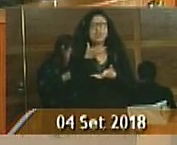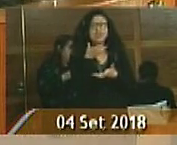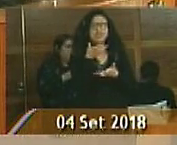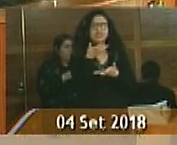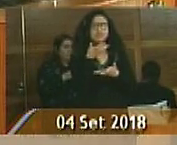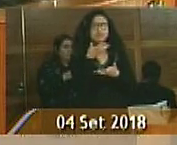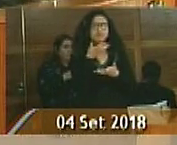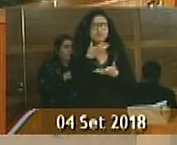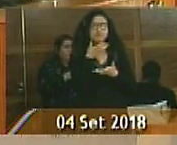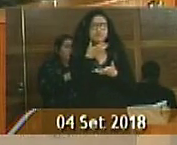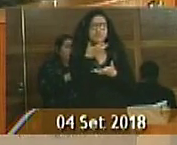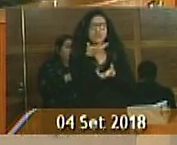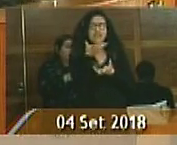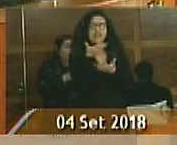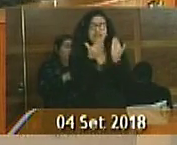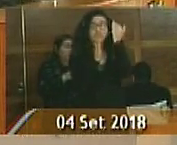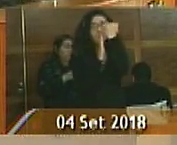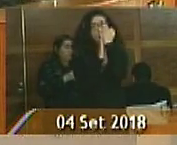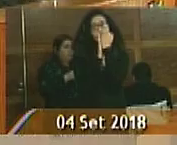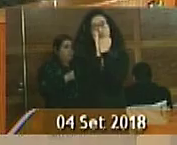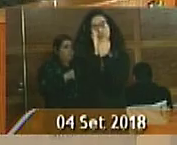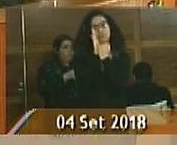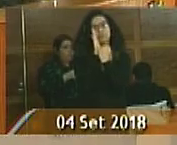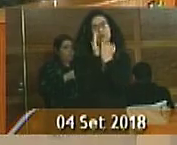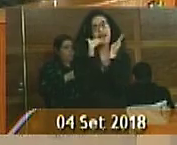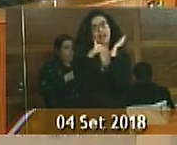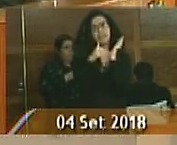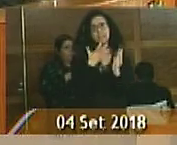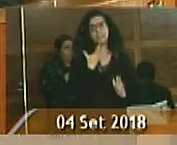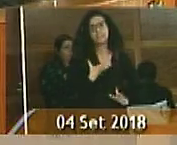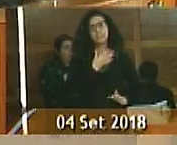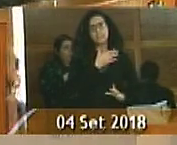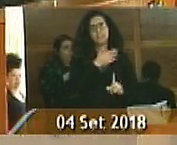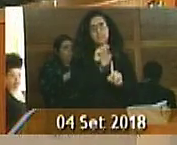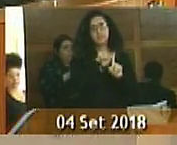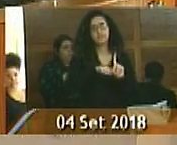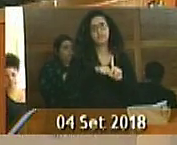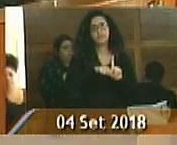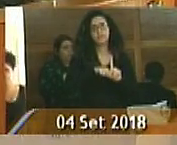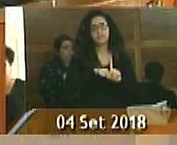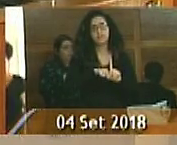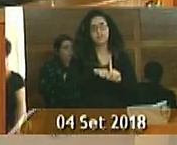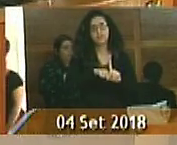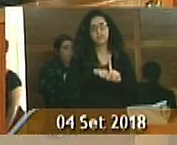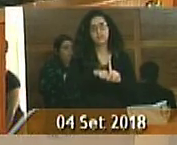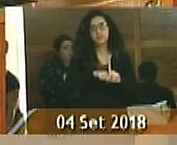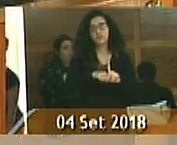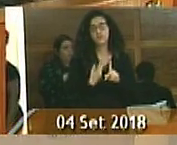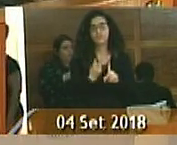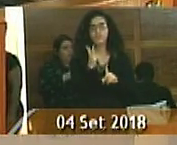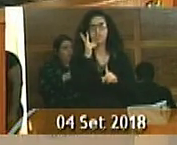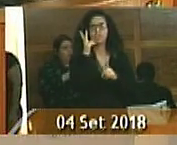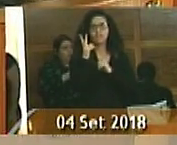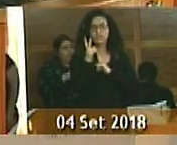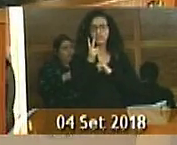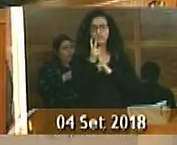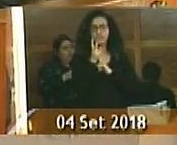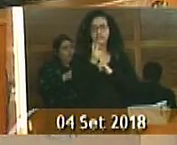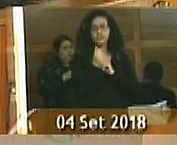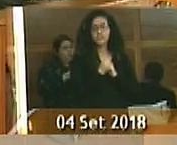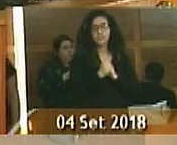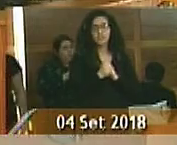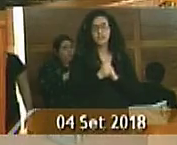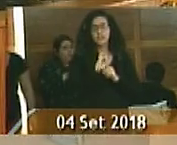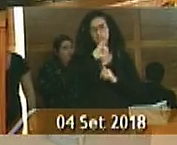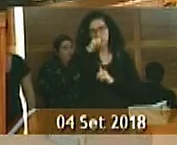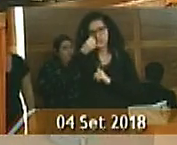cortar, né? Cortar não, ela quer reduzir até dezembro a renda que eles têm, né? Sem trabalhar. E a partir